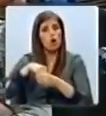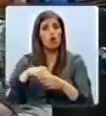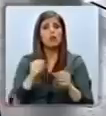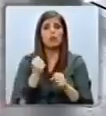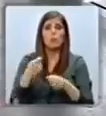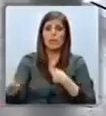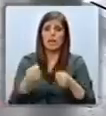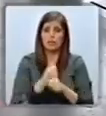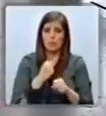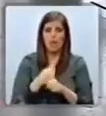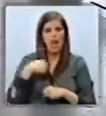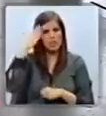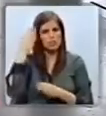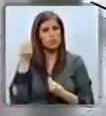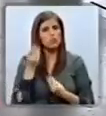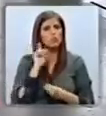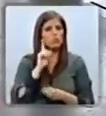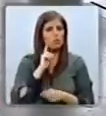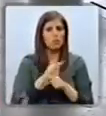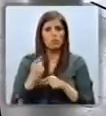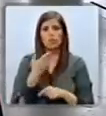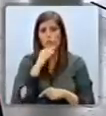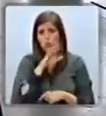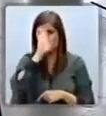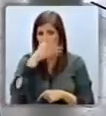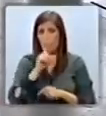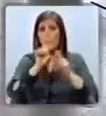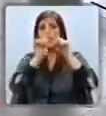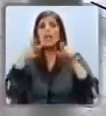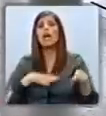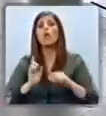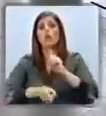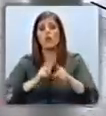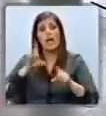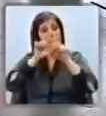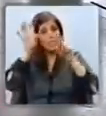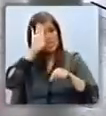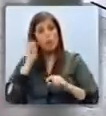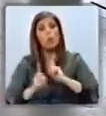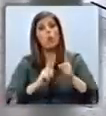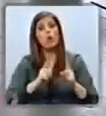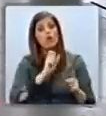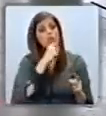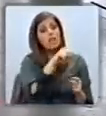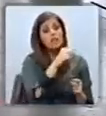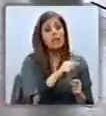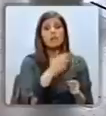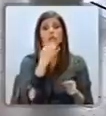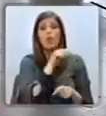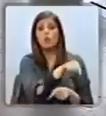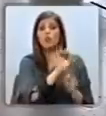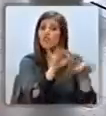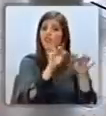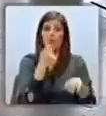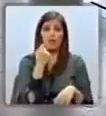Acho essencial porque os alunos sabem aquilo que as empresas procuram e as empresas sabem o que esperar dos alunos que saem das universidades.